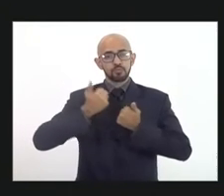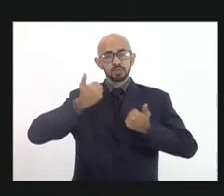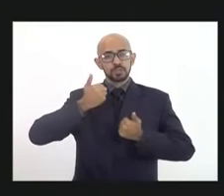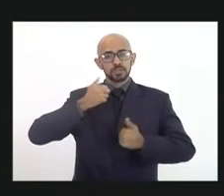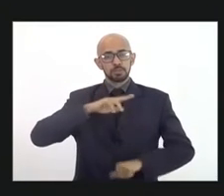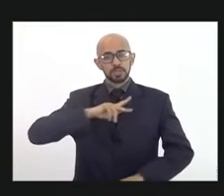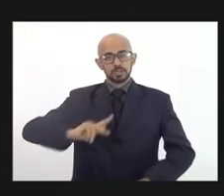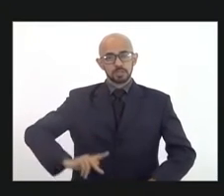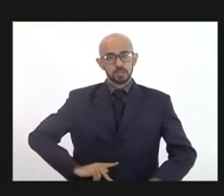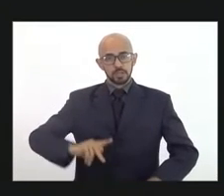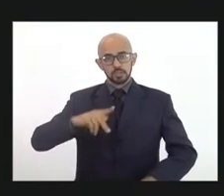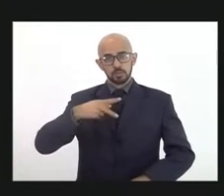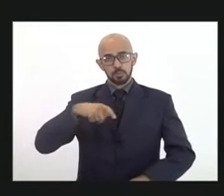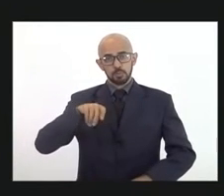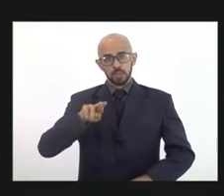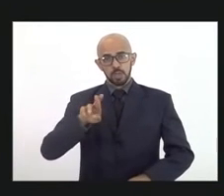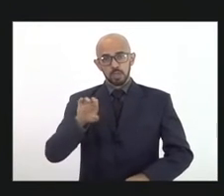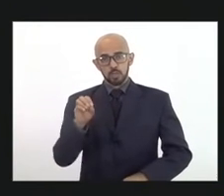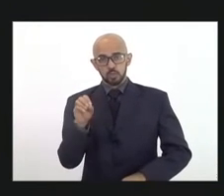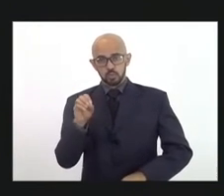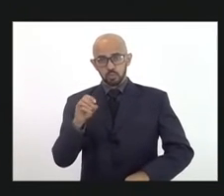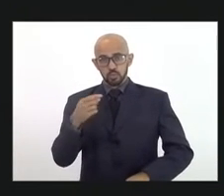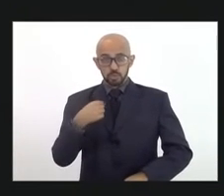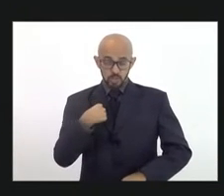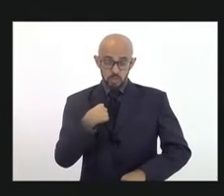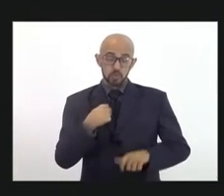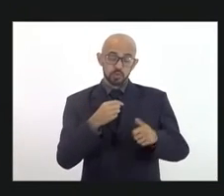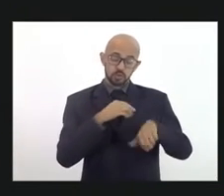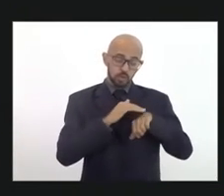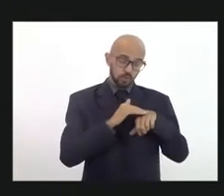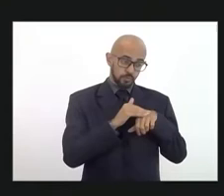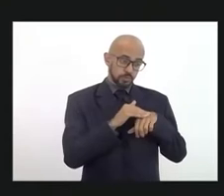gente tem debatido muito sobre algumas ideias